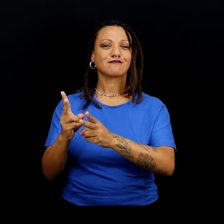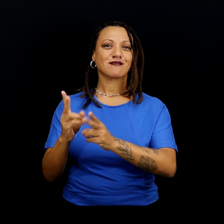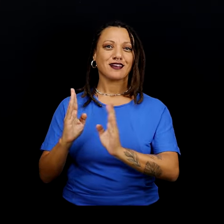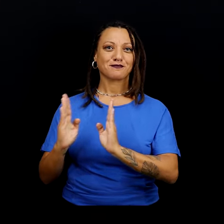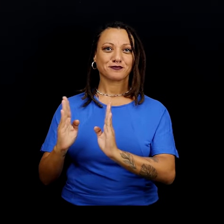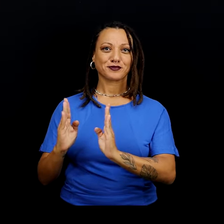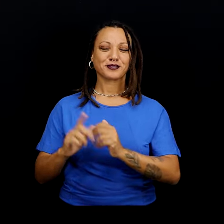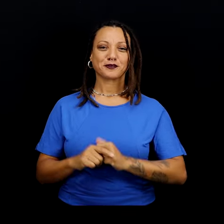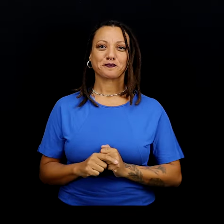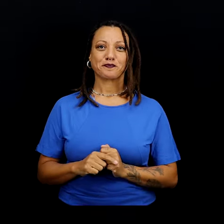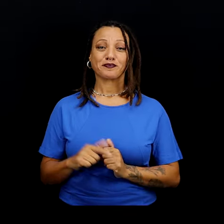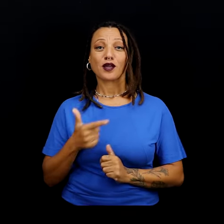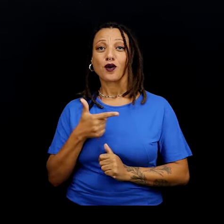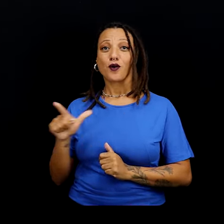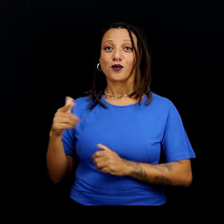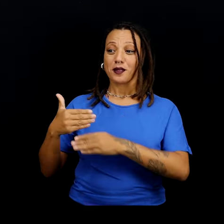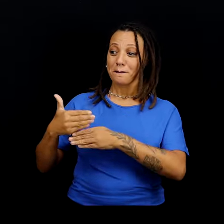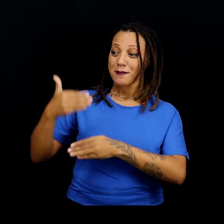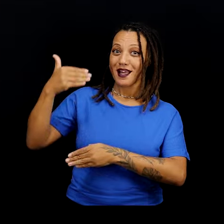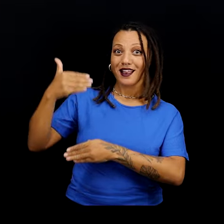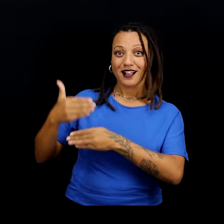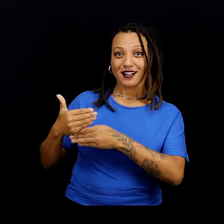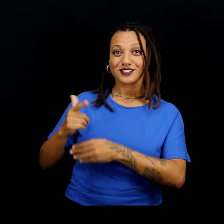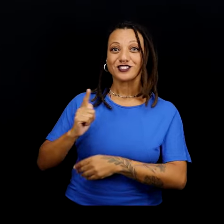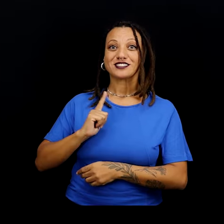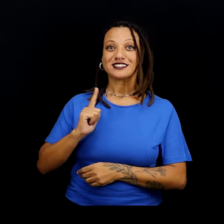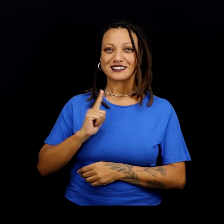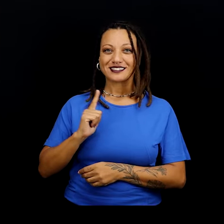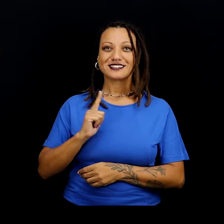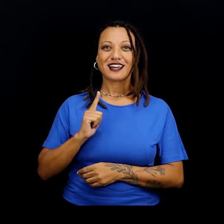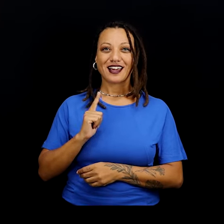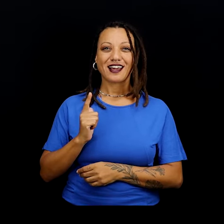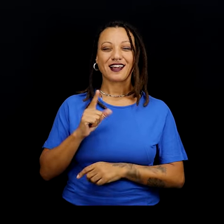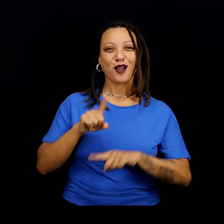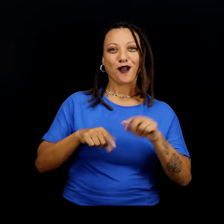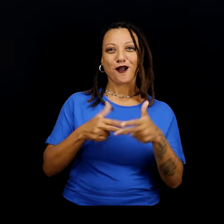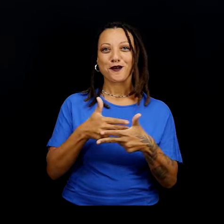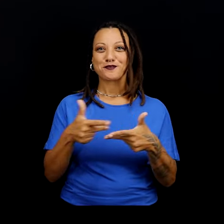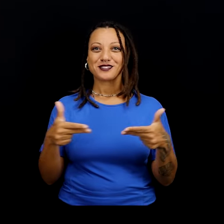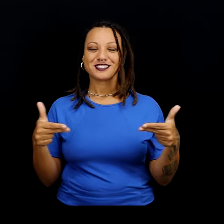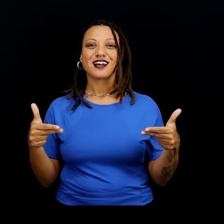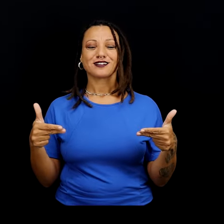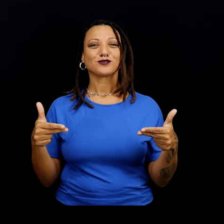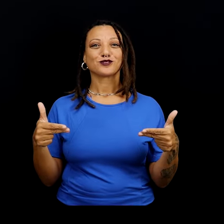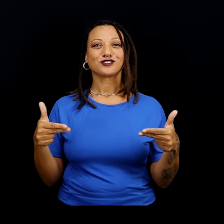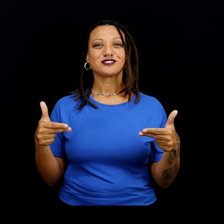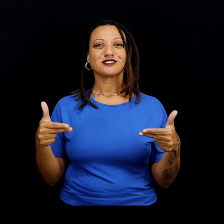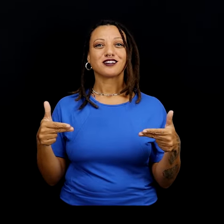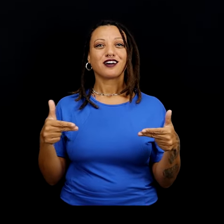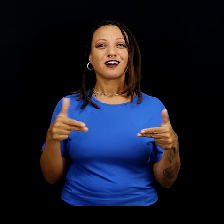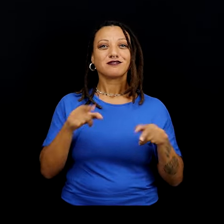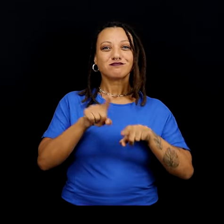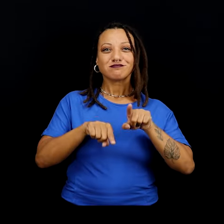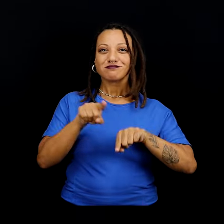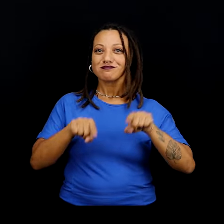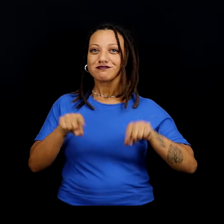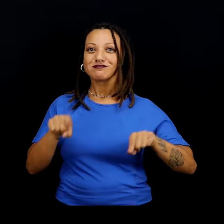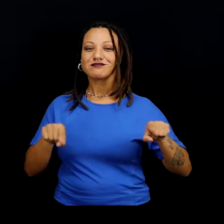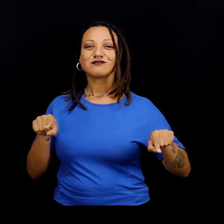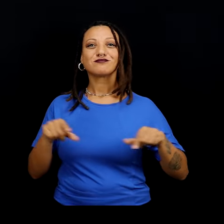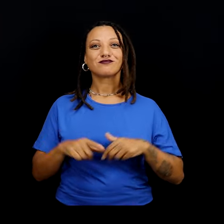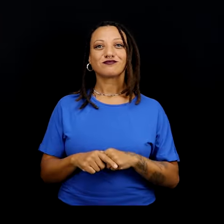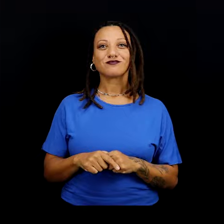E tem mais uma outra parede onde a gente colocou alguns outros objetos, que são objetos que o